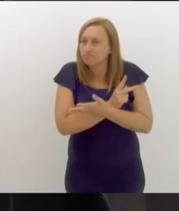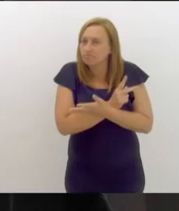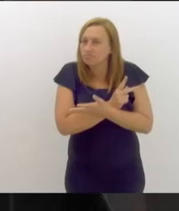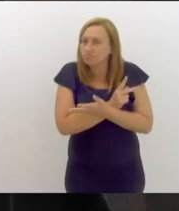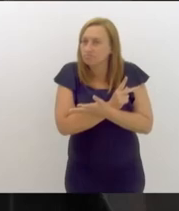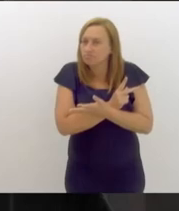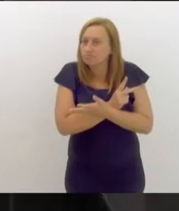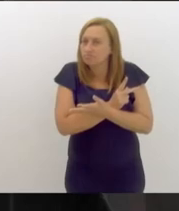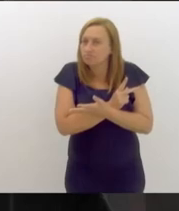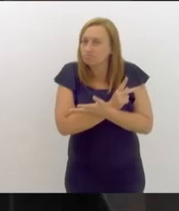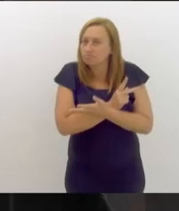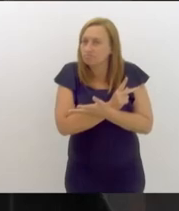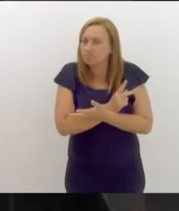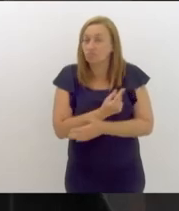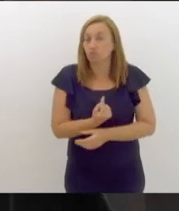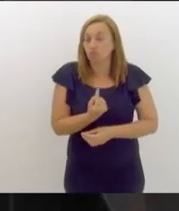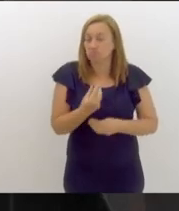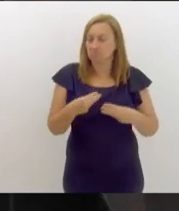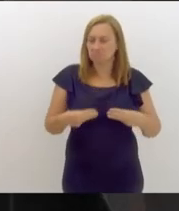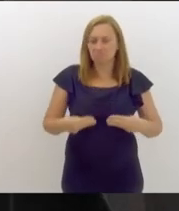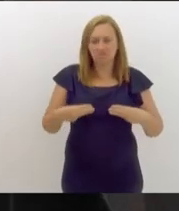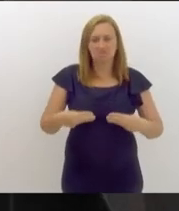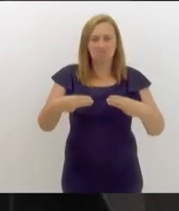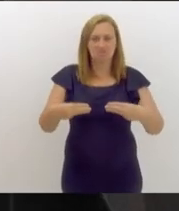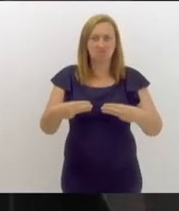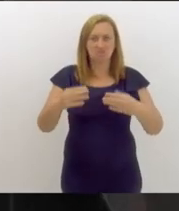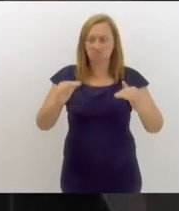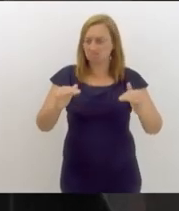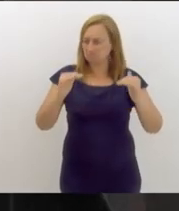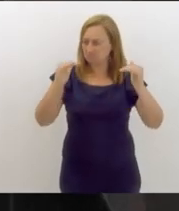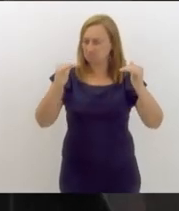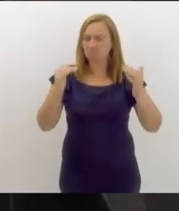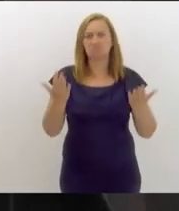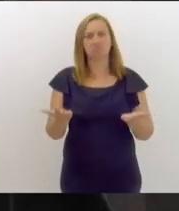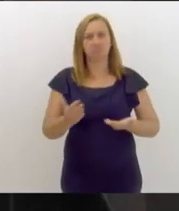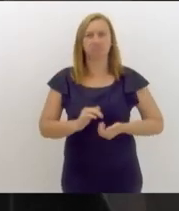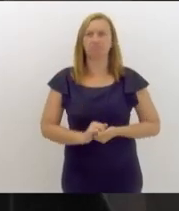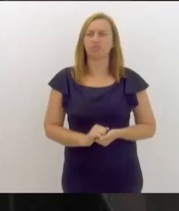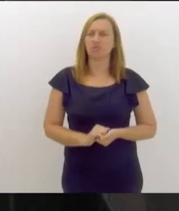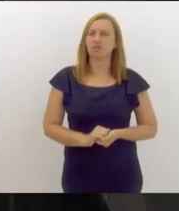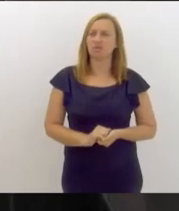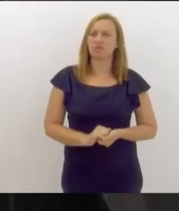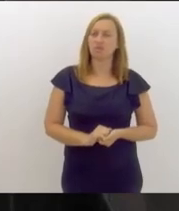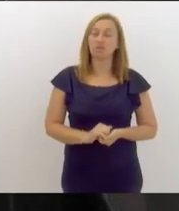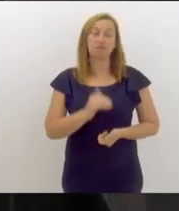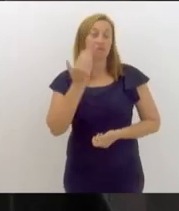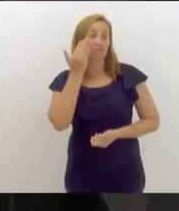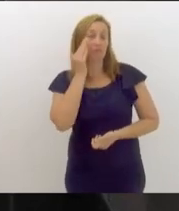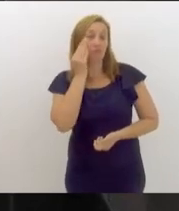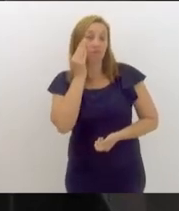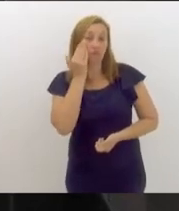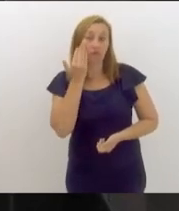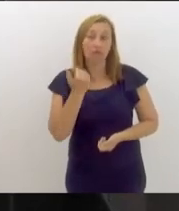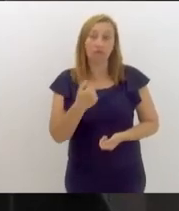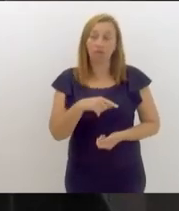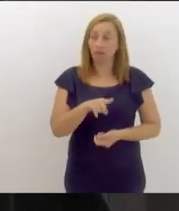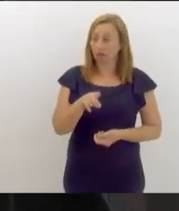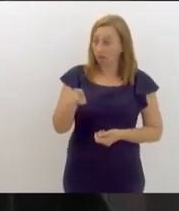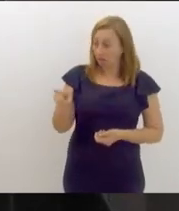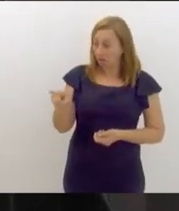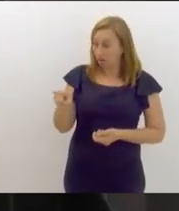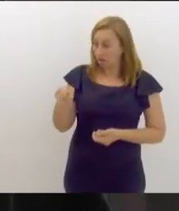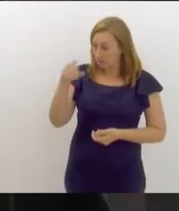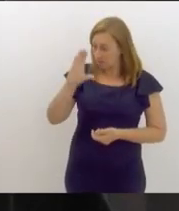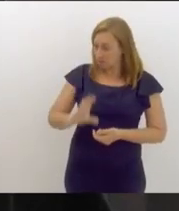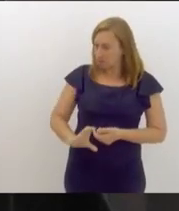de um ministro da suprema corte por entender que aquele cidadãos